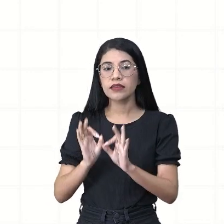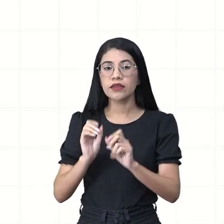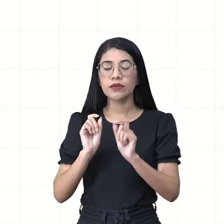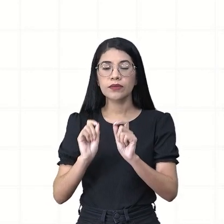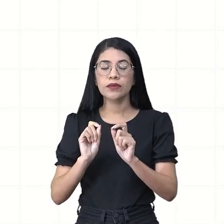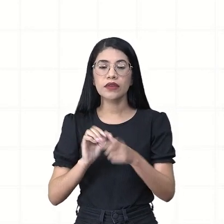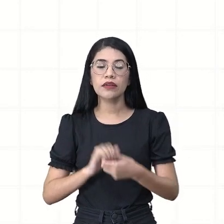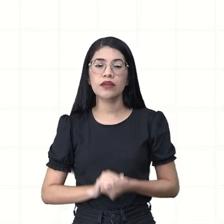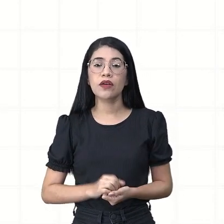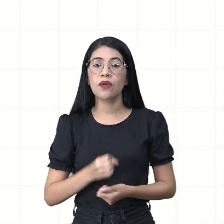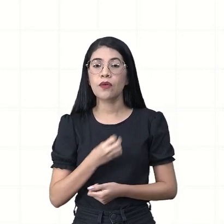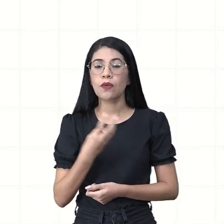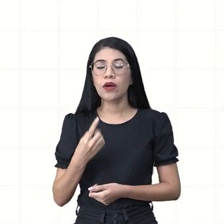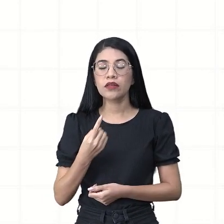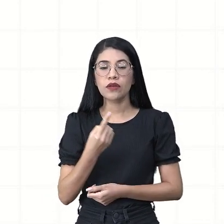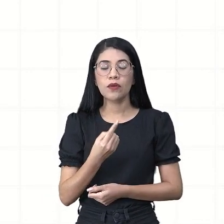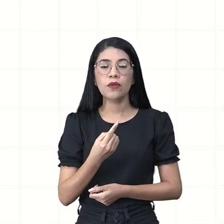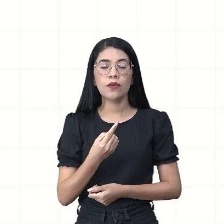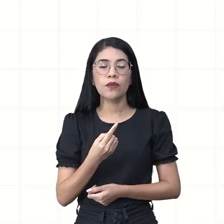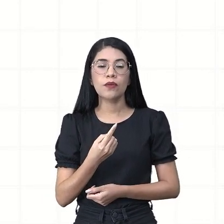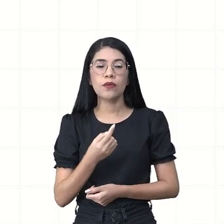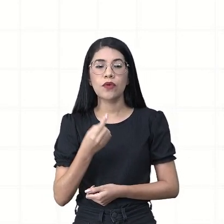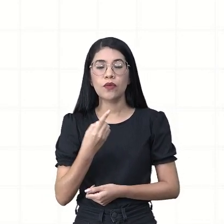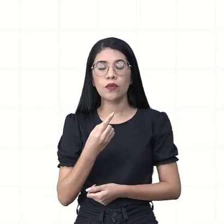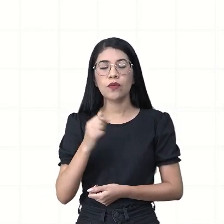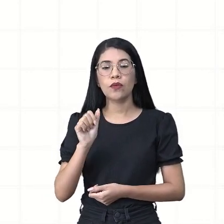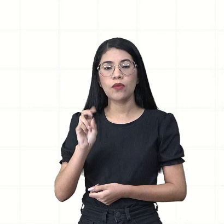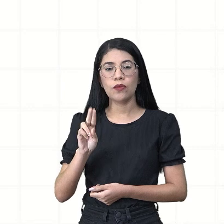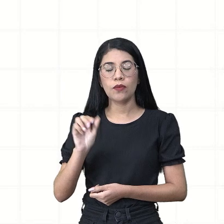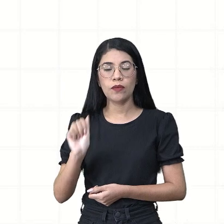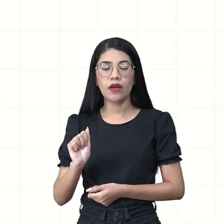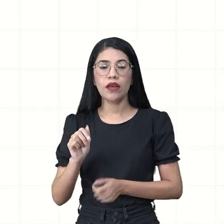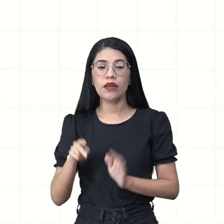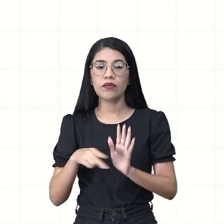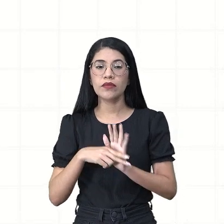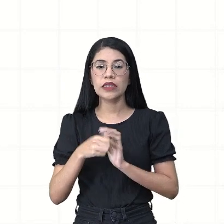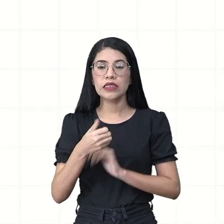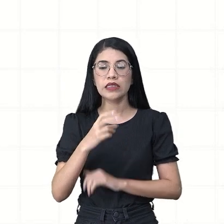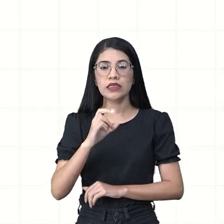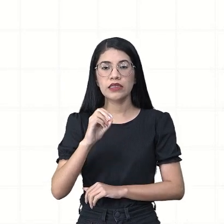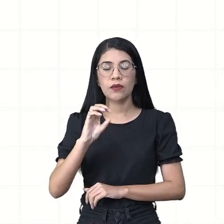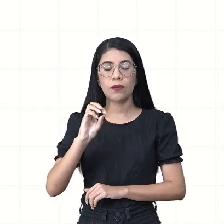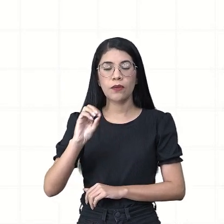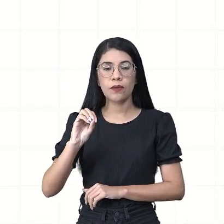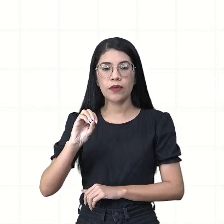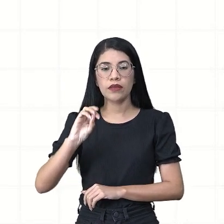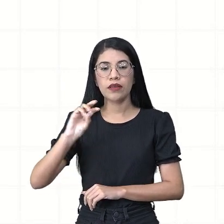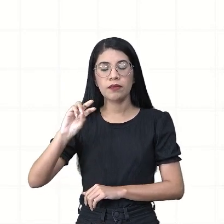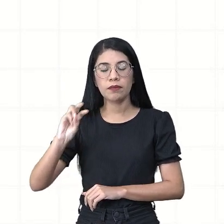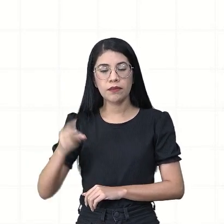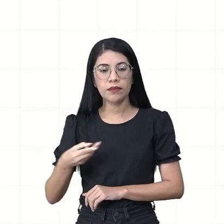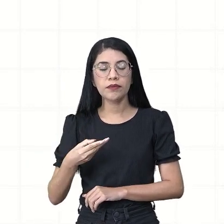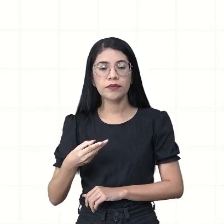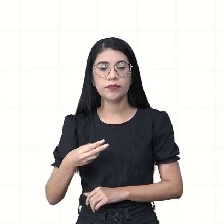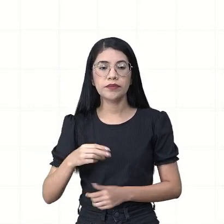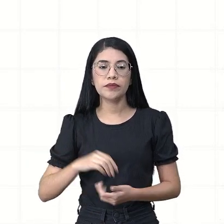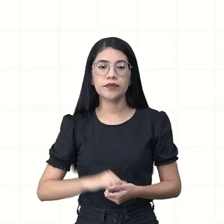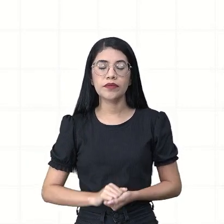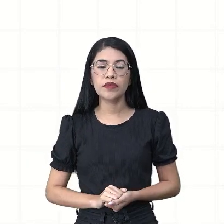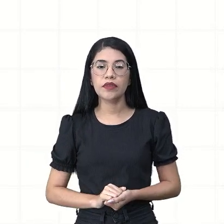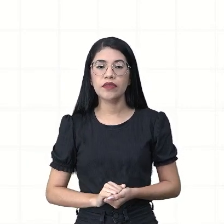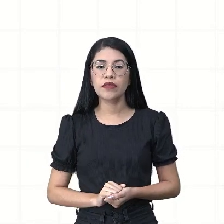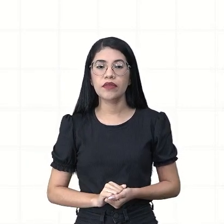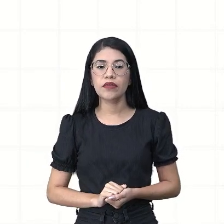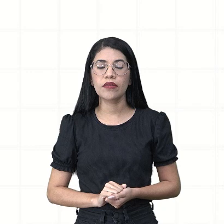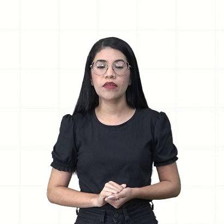né? De que uma unidade astronômica é igual a 150 milhões de quilômetros. E a segunda coisa que a gente